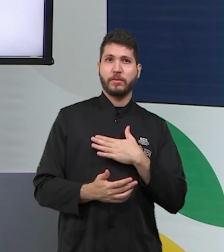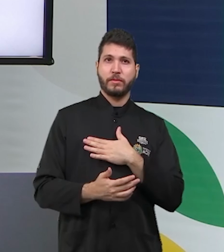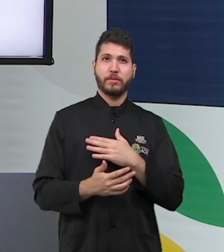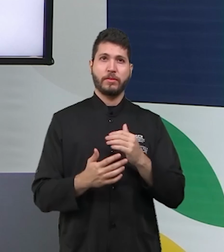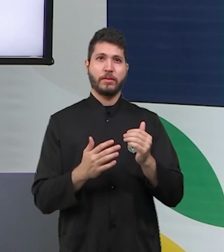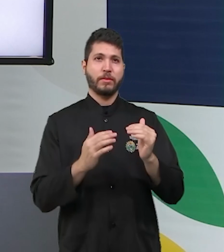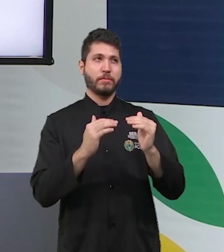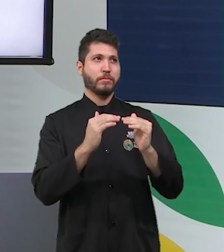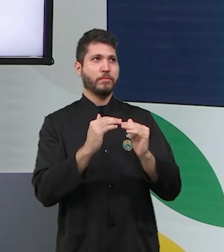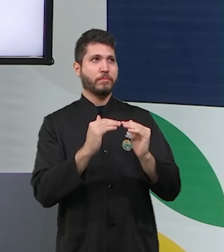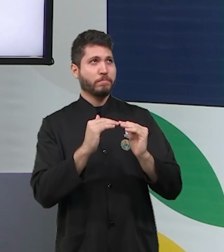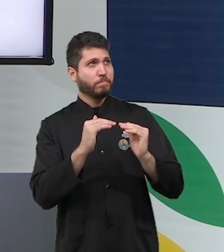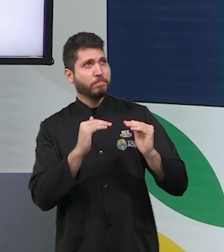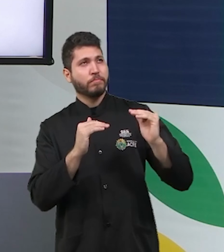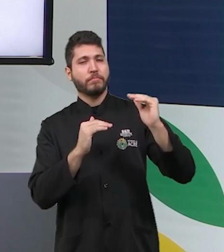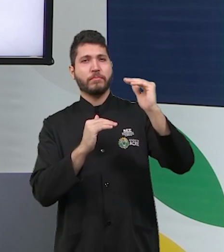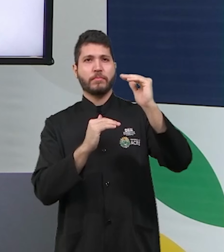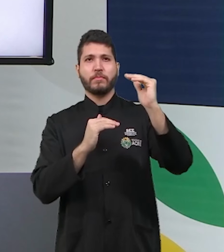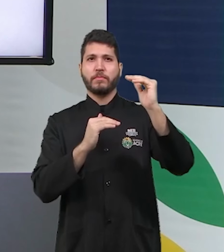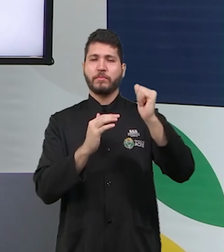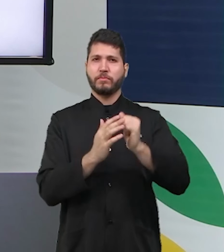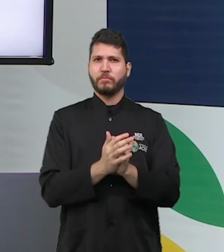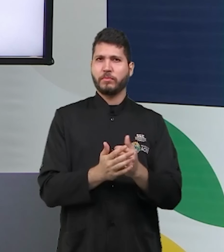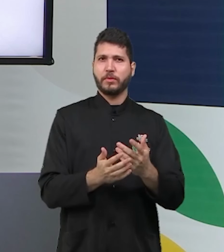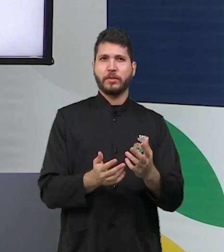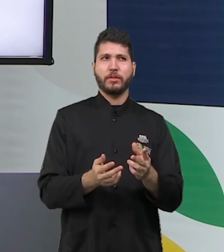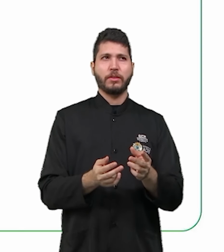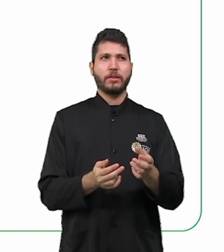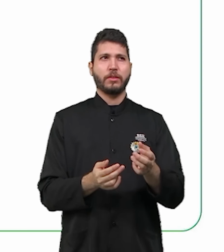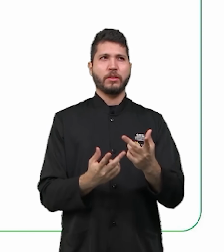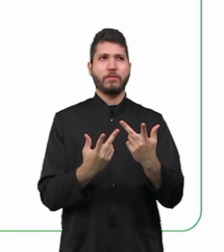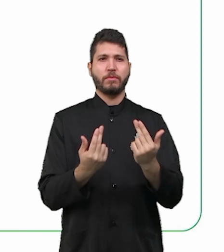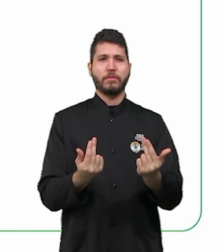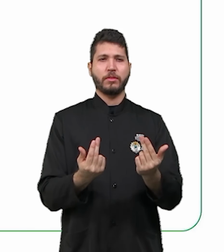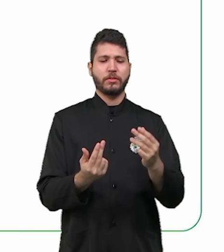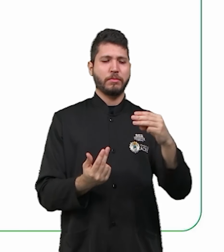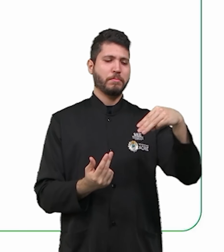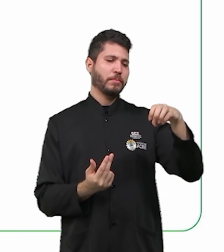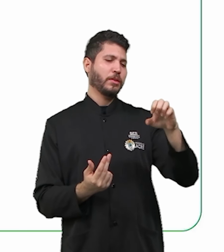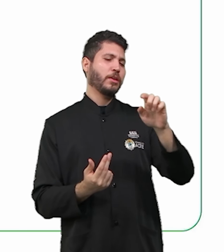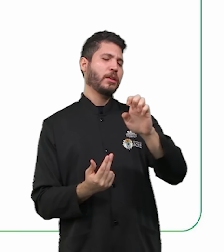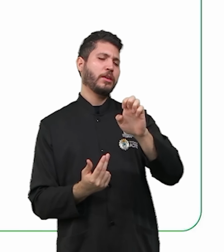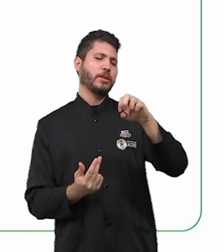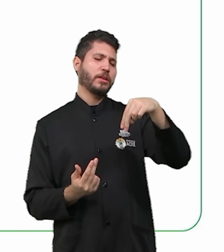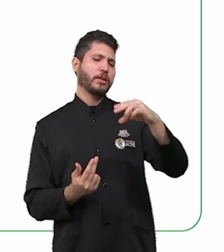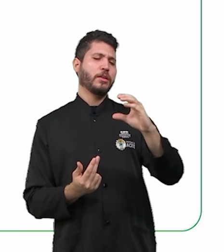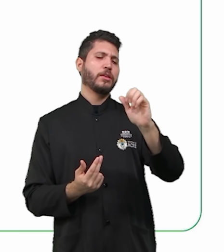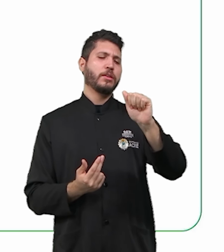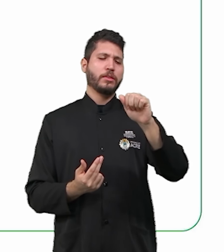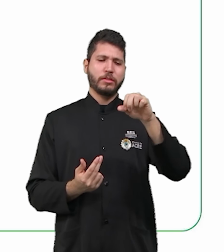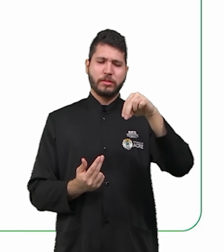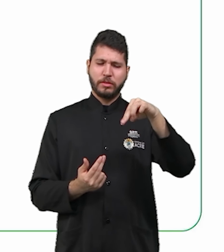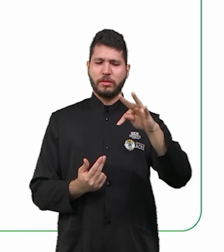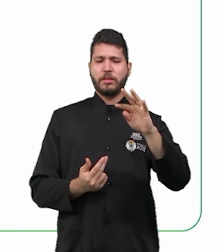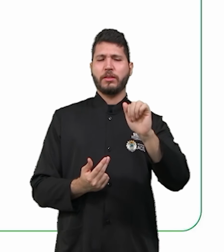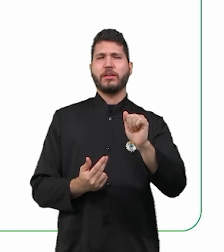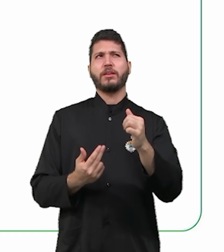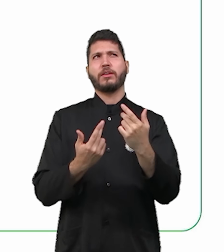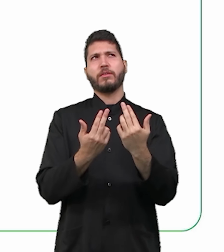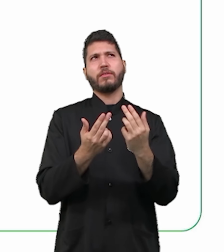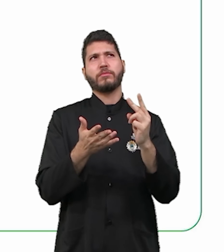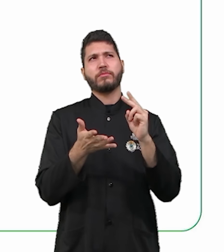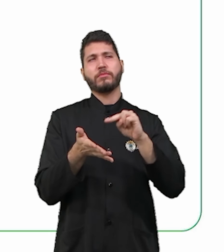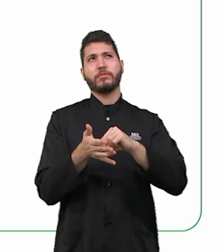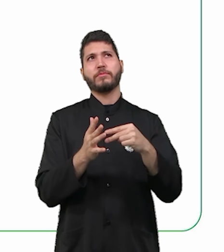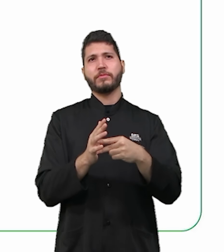a mais, como se eu tivesse assim, gosto muito daquilo. Então, as duas formas estão corretas. O que a